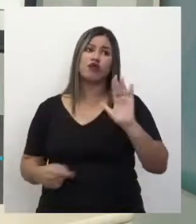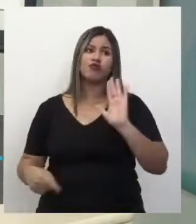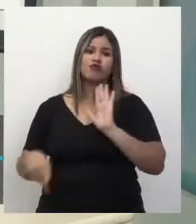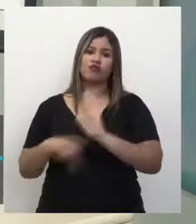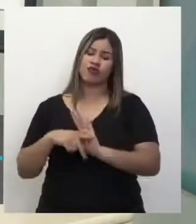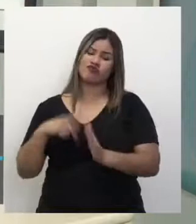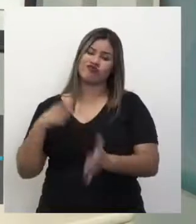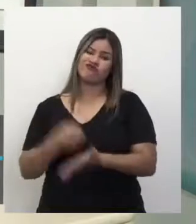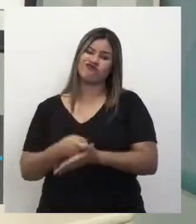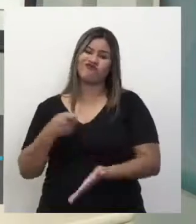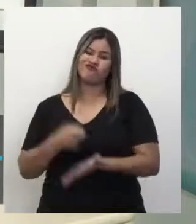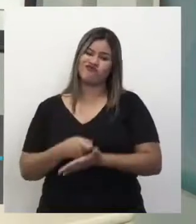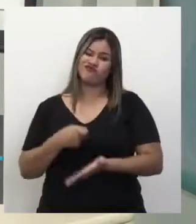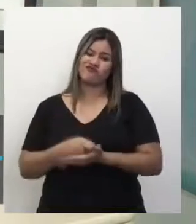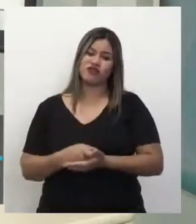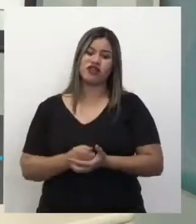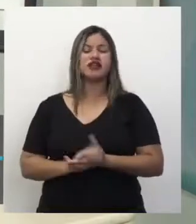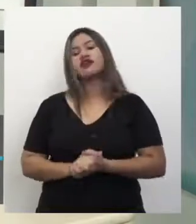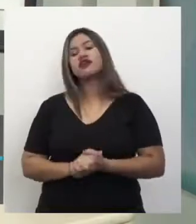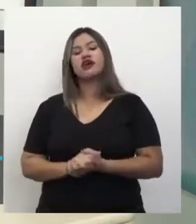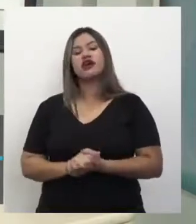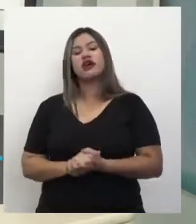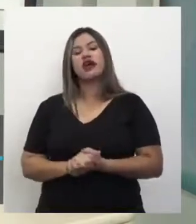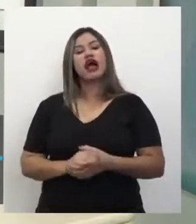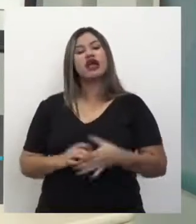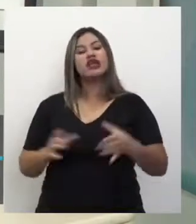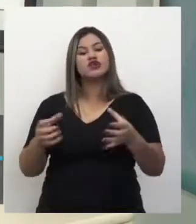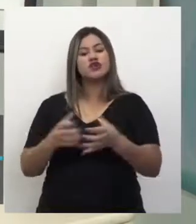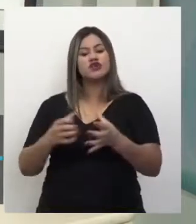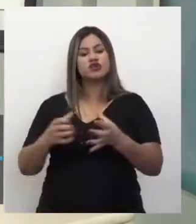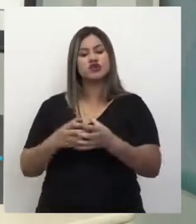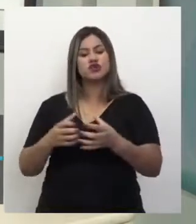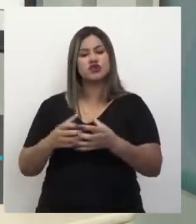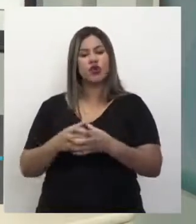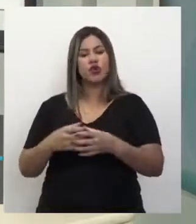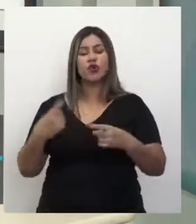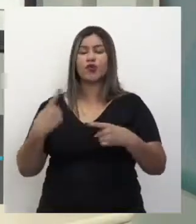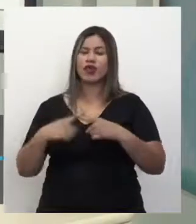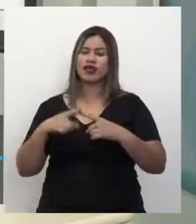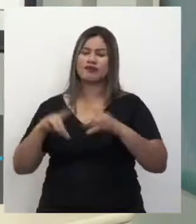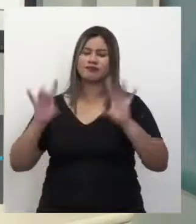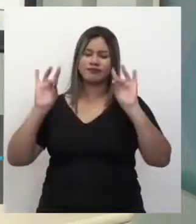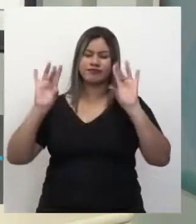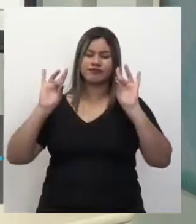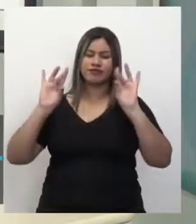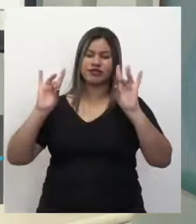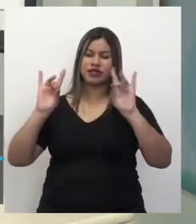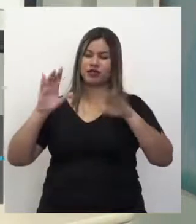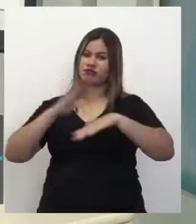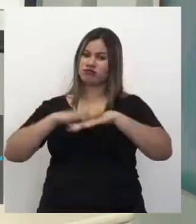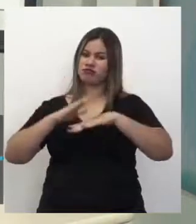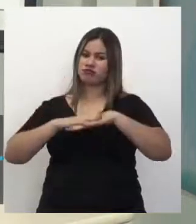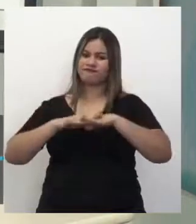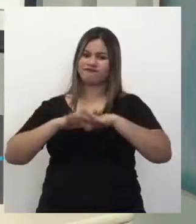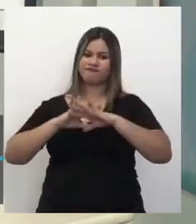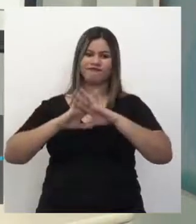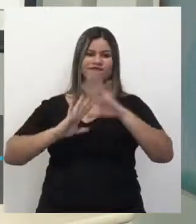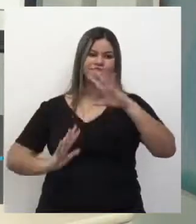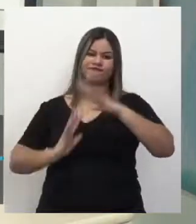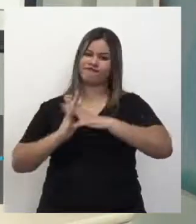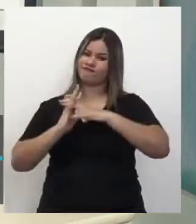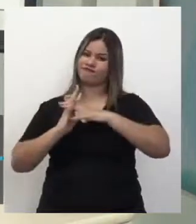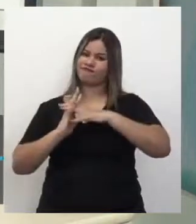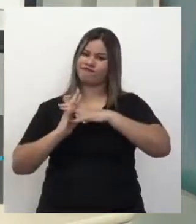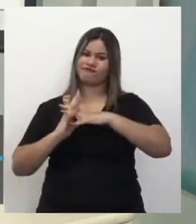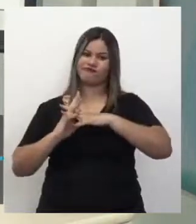direitos autorais. Mas, então, eu trouxe desse time, porque o desse time é fantástico. É cada coisa que eles fazem Super que assim, bacana. nossa,